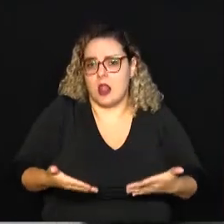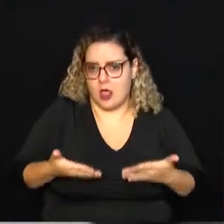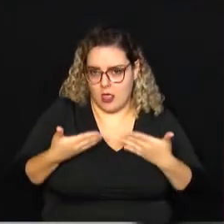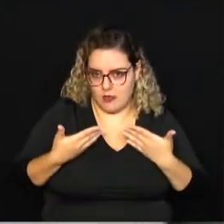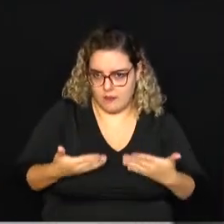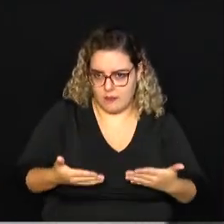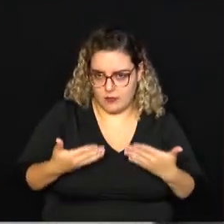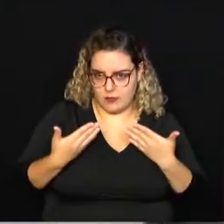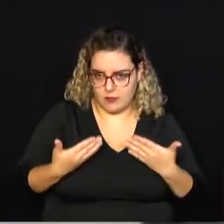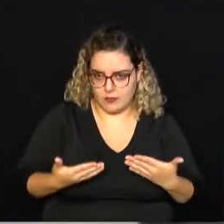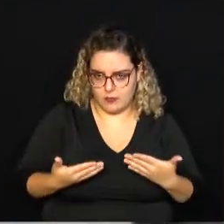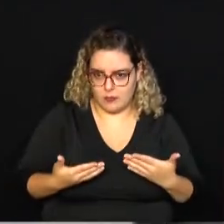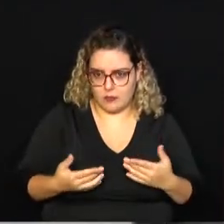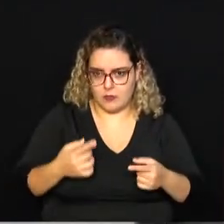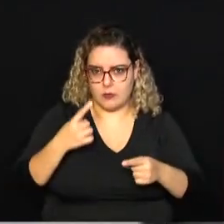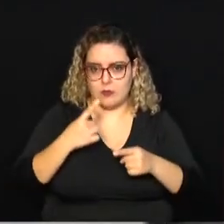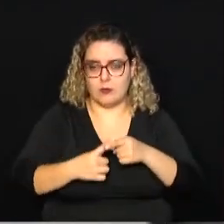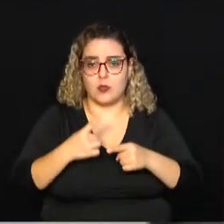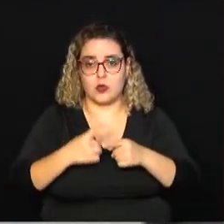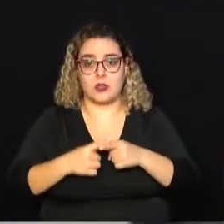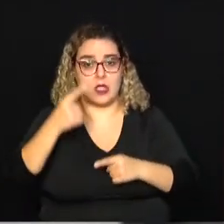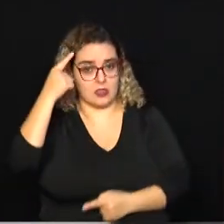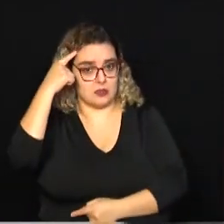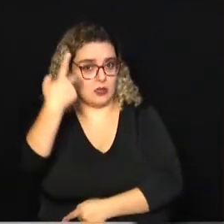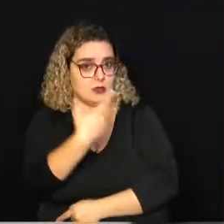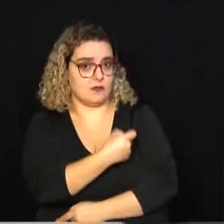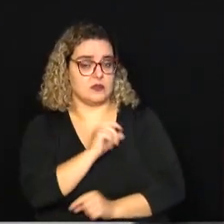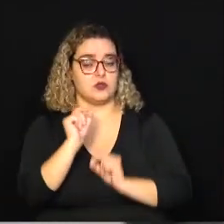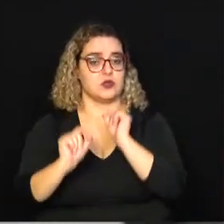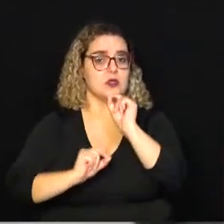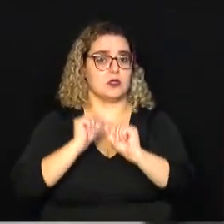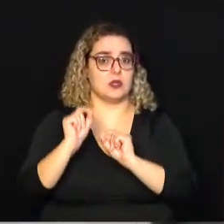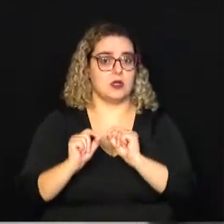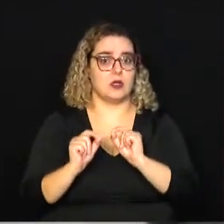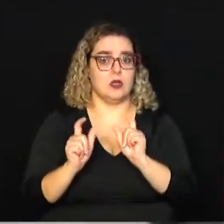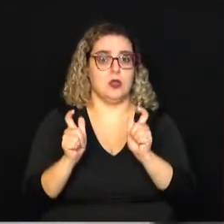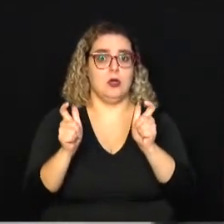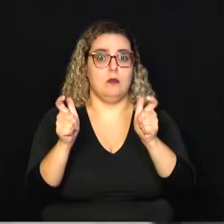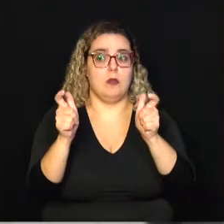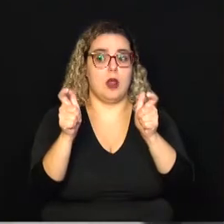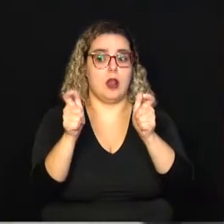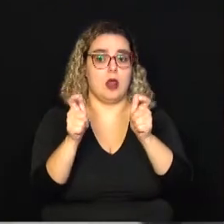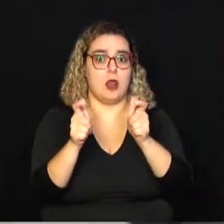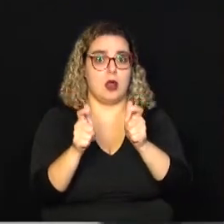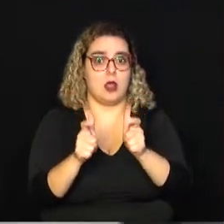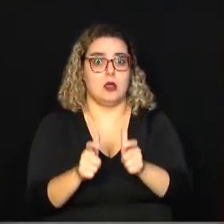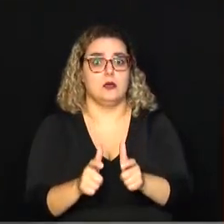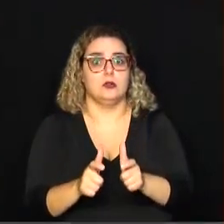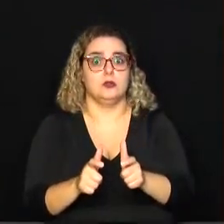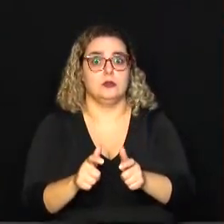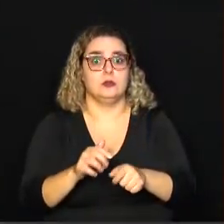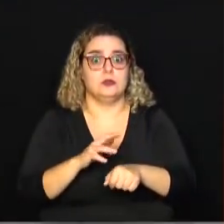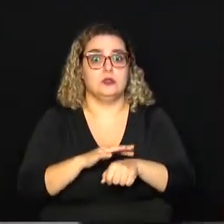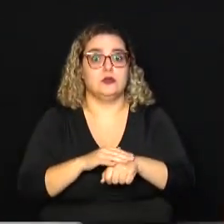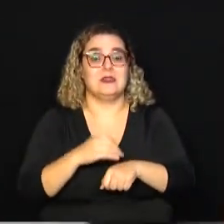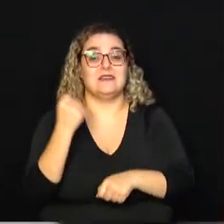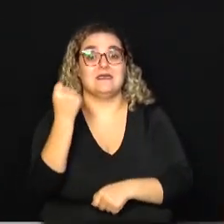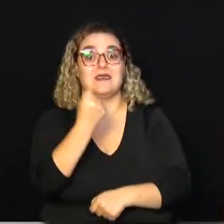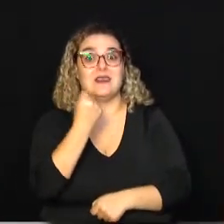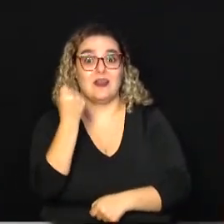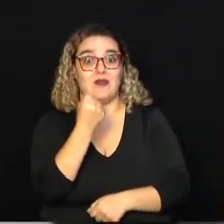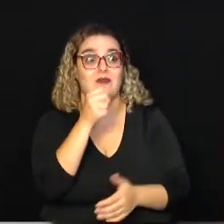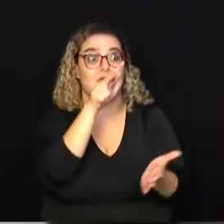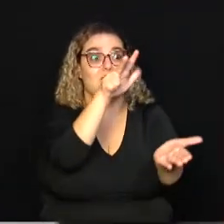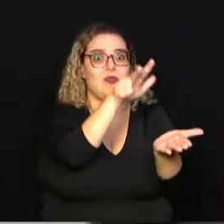Porque o pulo do gato aí da vacina é a redução do número de casos graves, que exigem internação hospitalar, que